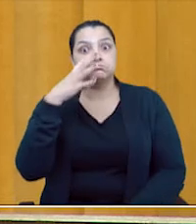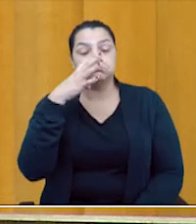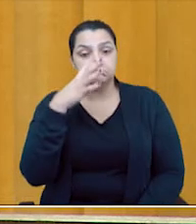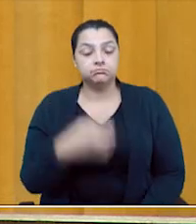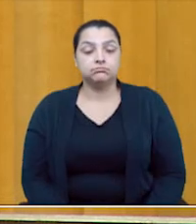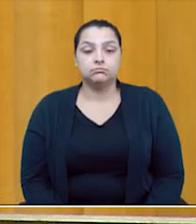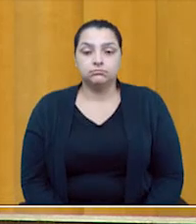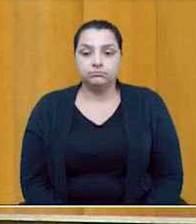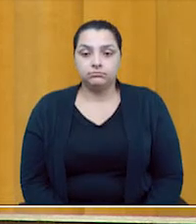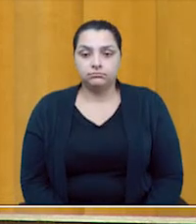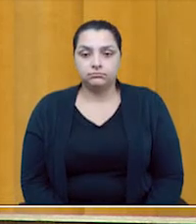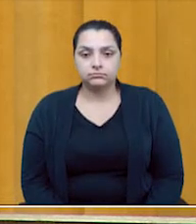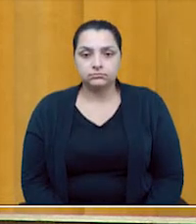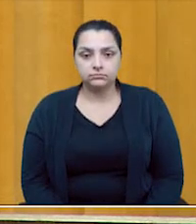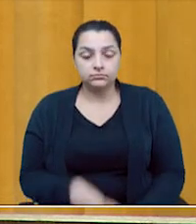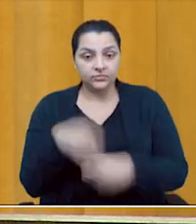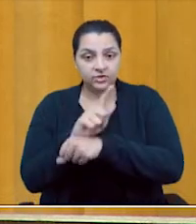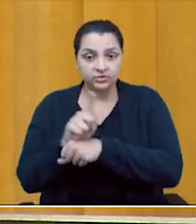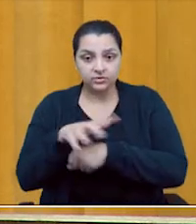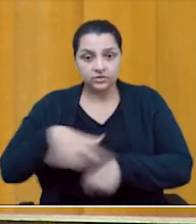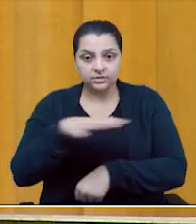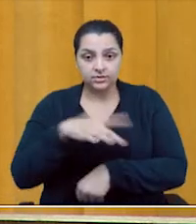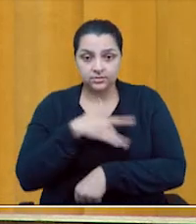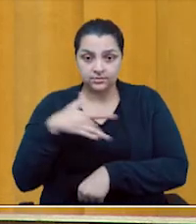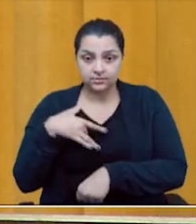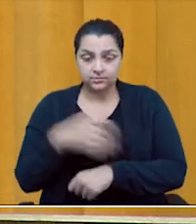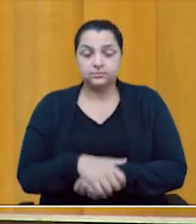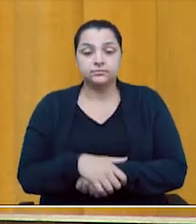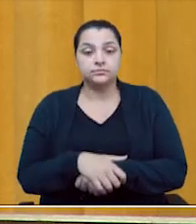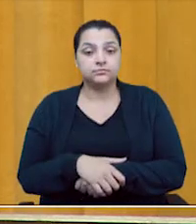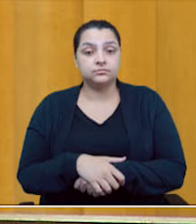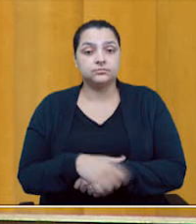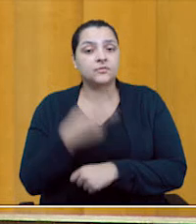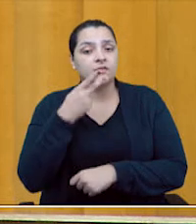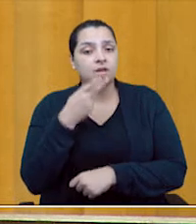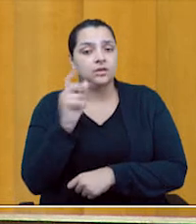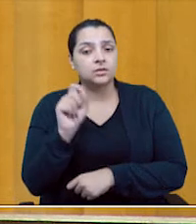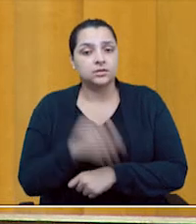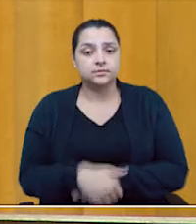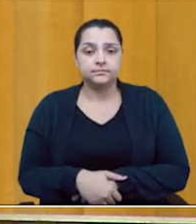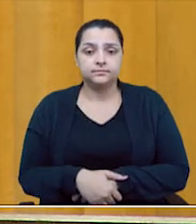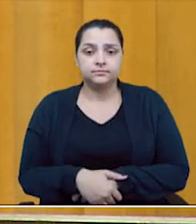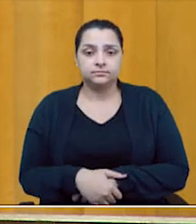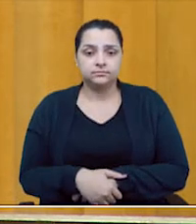Os gestores da saúde dos tribunais, os diretores da saúde dos tribunais, informaram que, eu vou arredondar um número que eu não